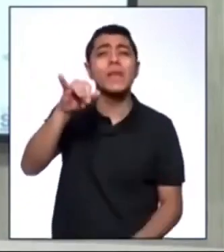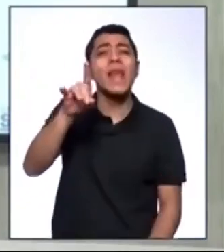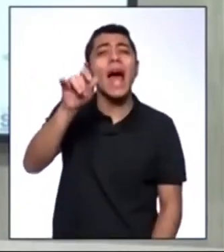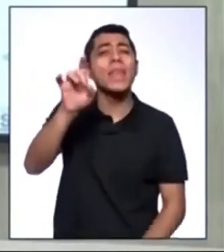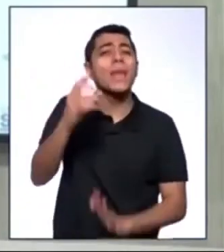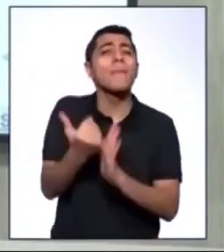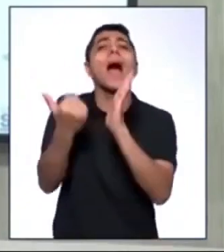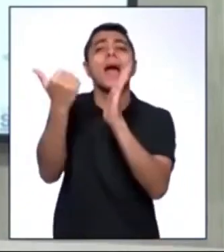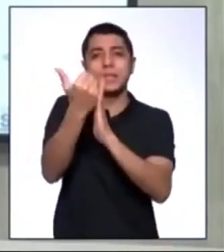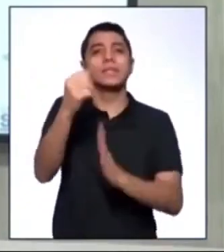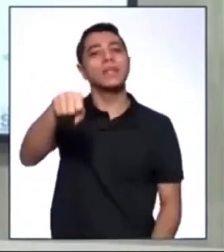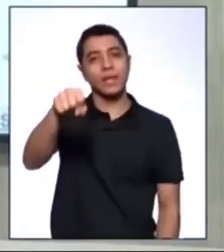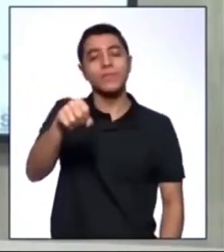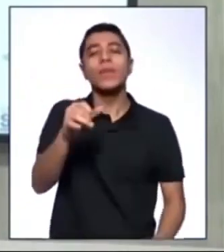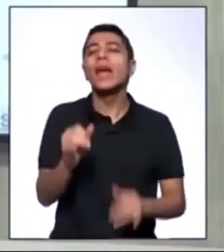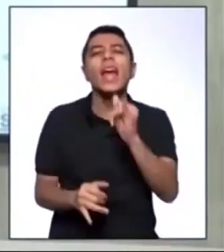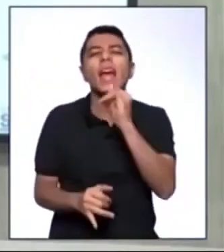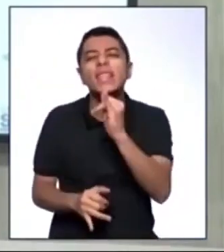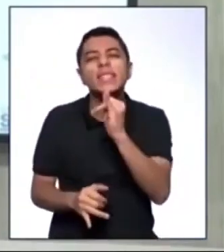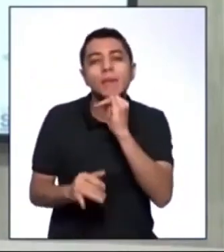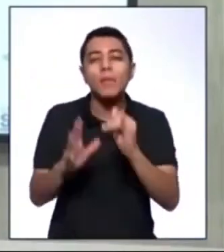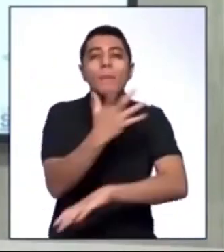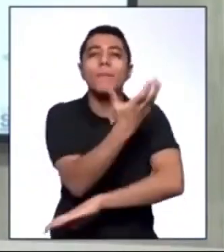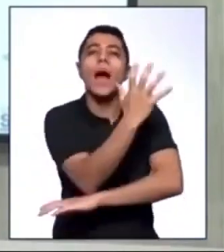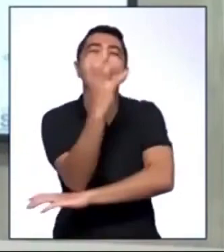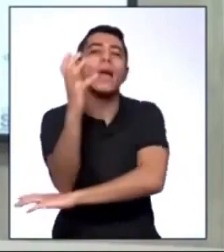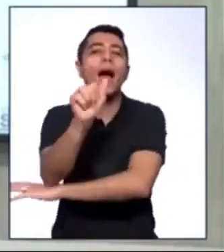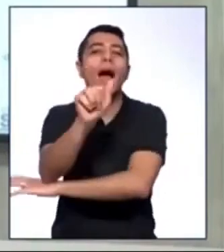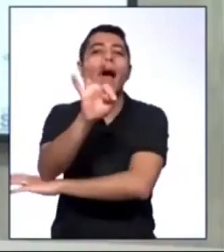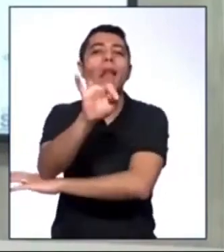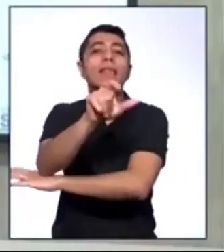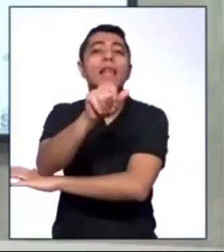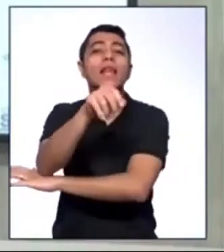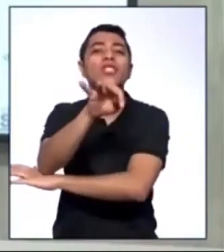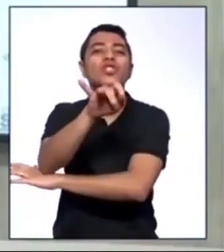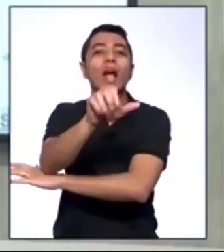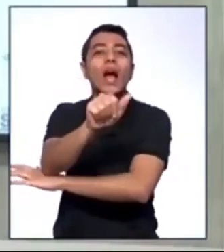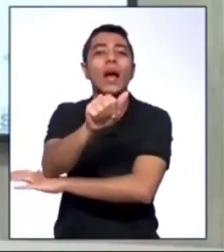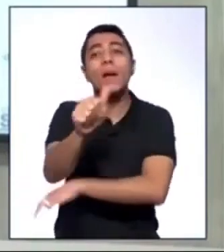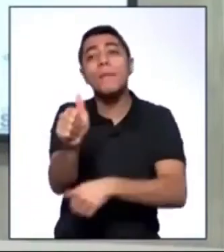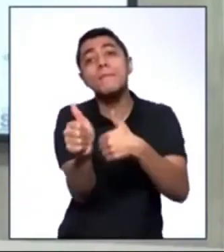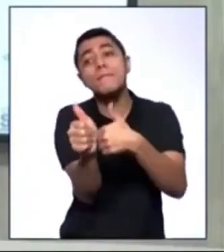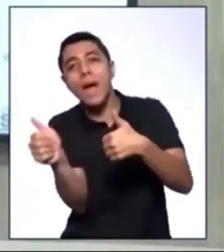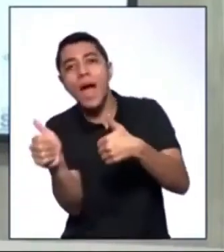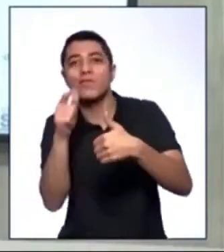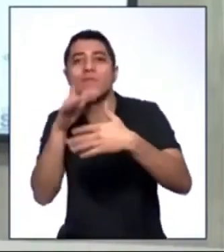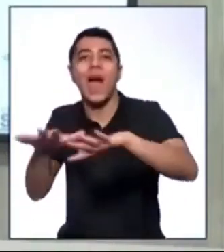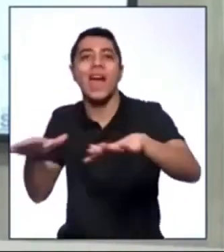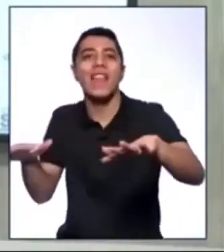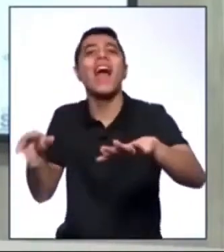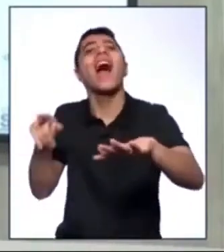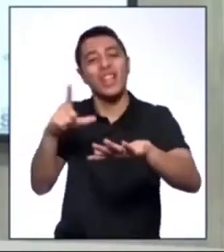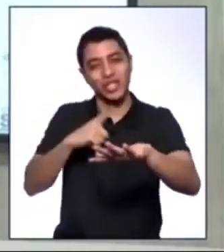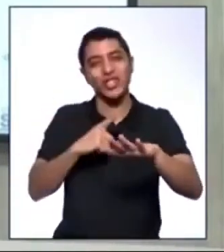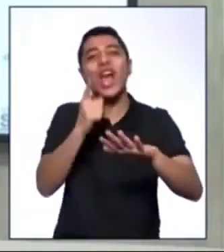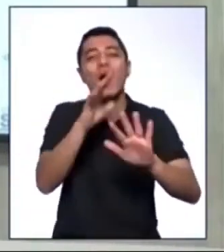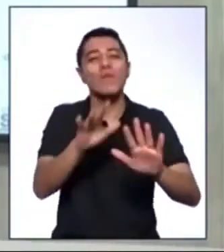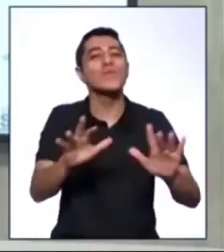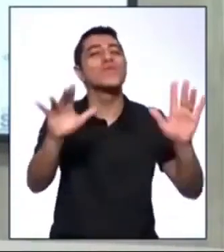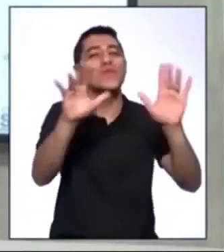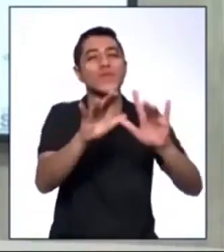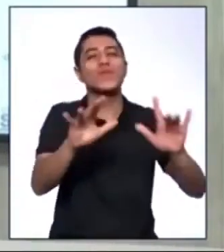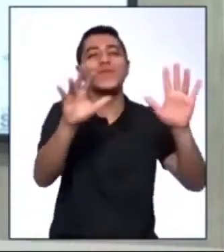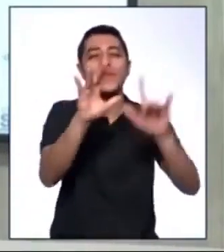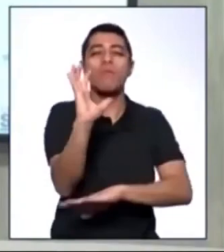usufruindo especificamente de toda essa umidade. Beleza? Ótima pergunta. Ah, em Ribeirão Preto, o